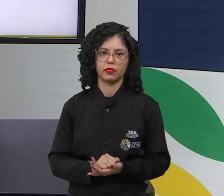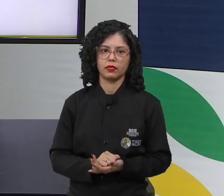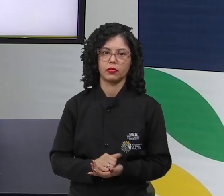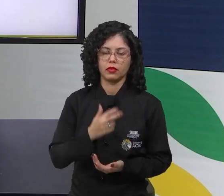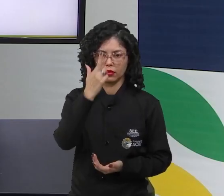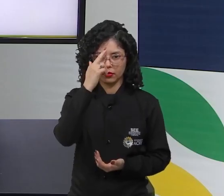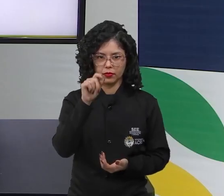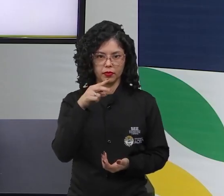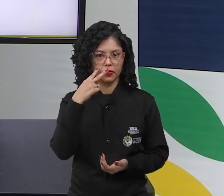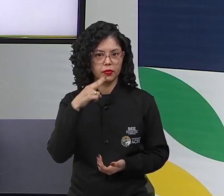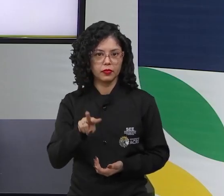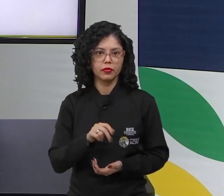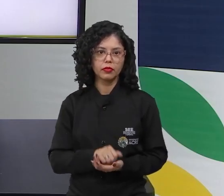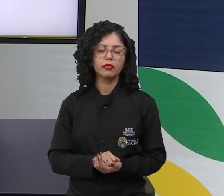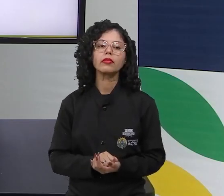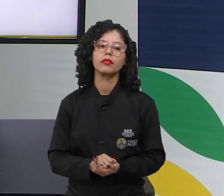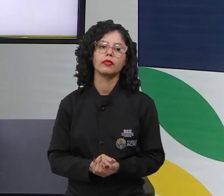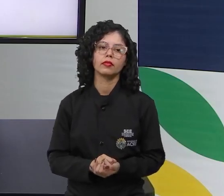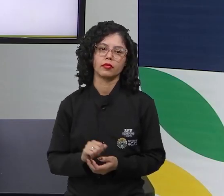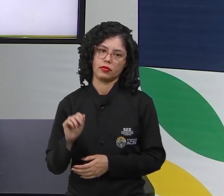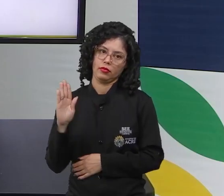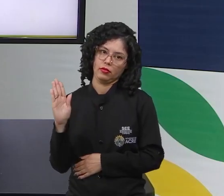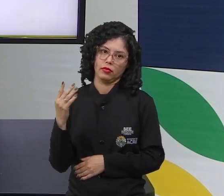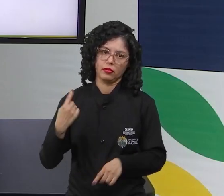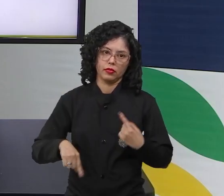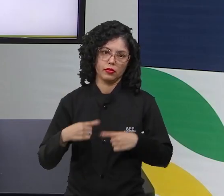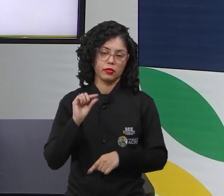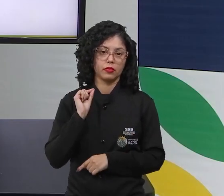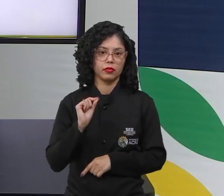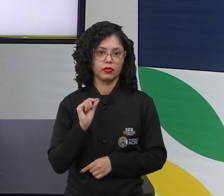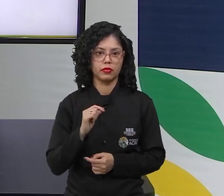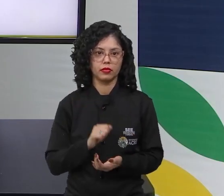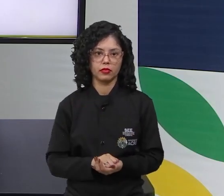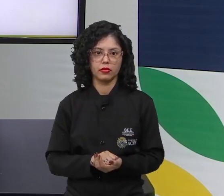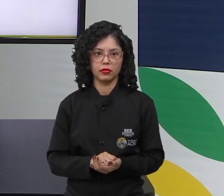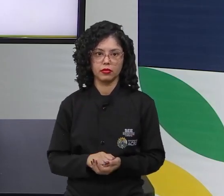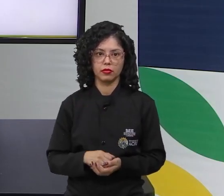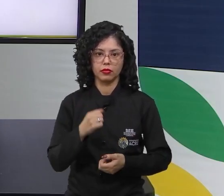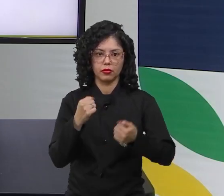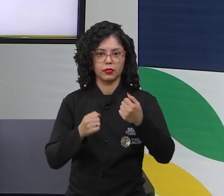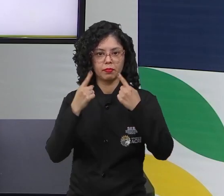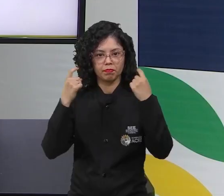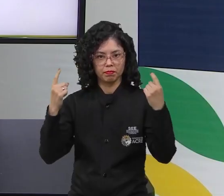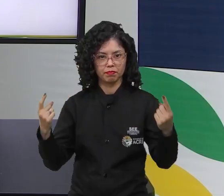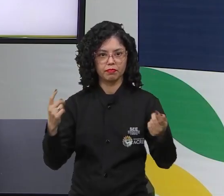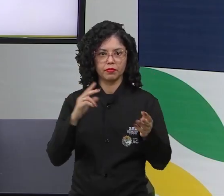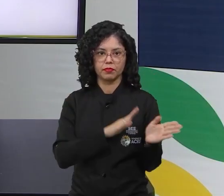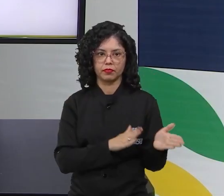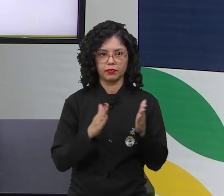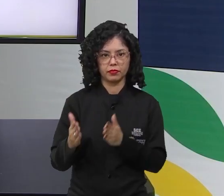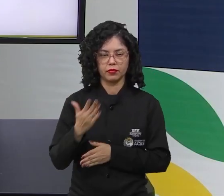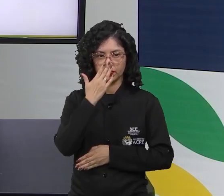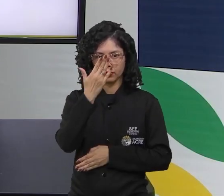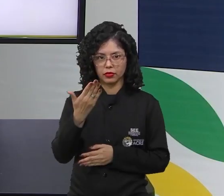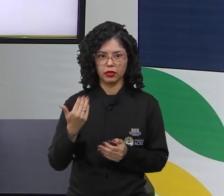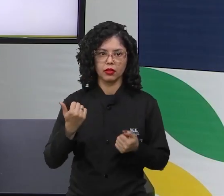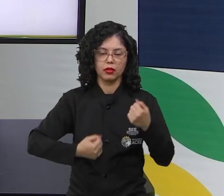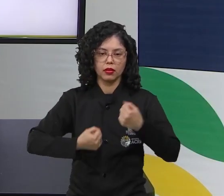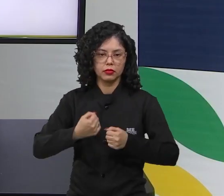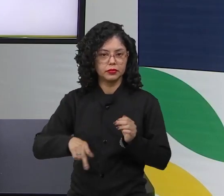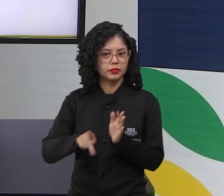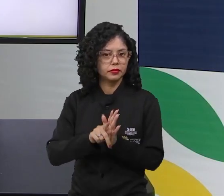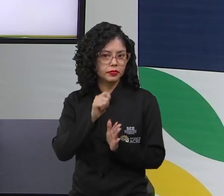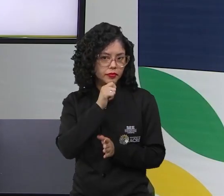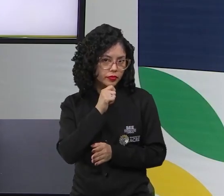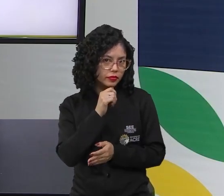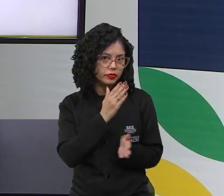o que é que você vê aí nas campanhas políticas, nos carros de som que passam aí na frente da sua casa